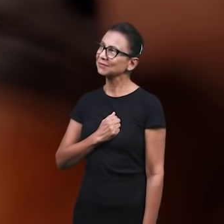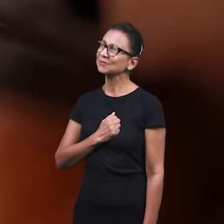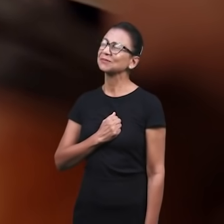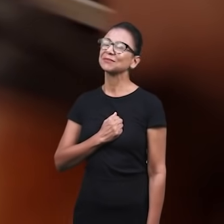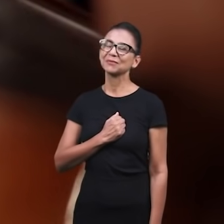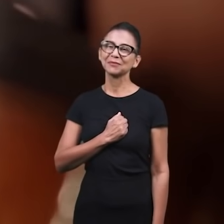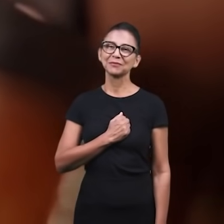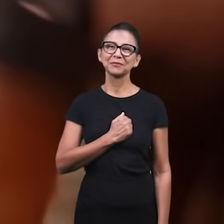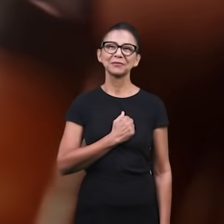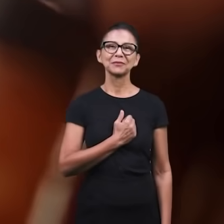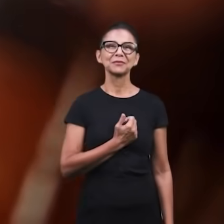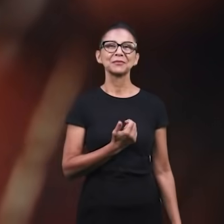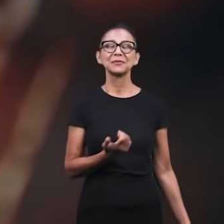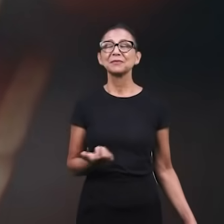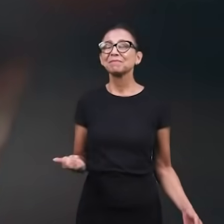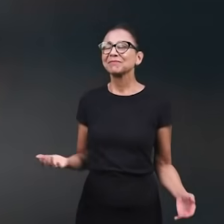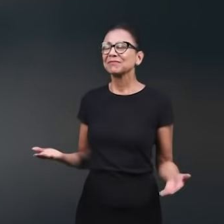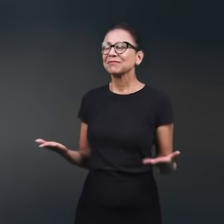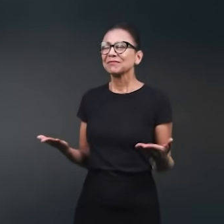pois em